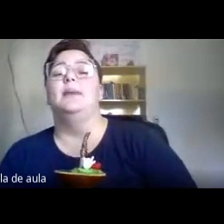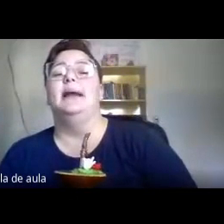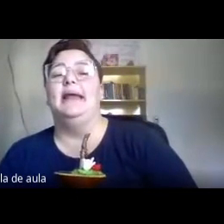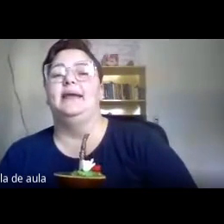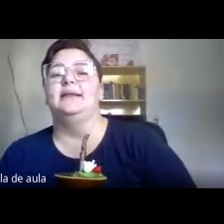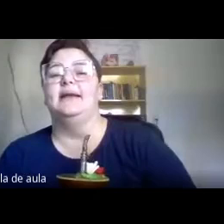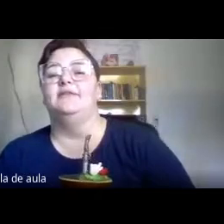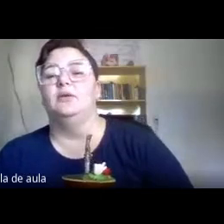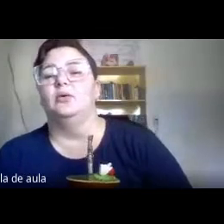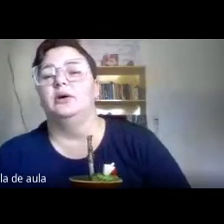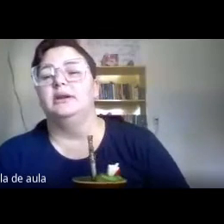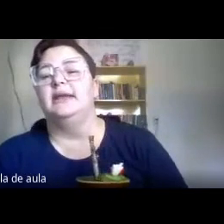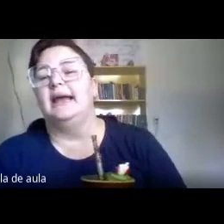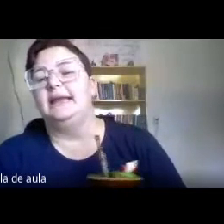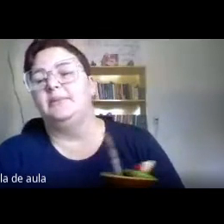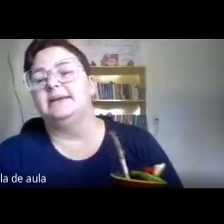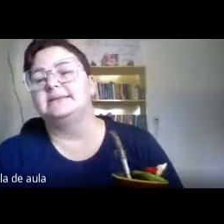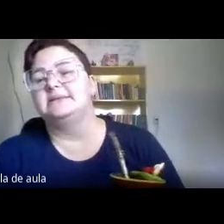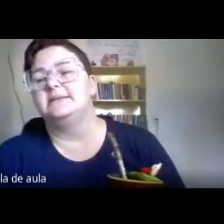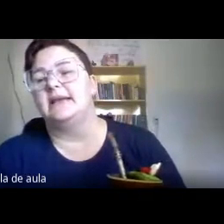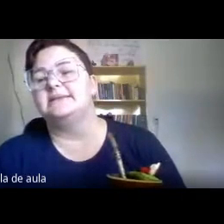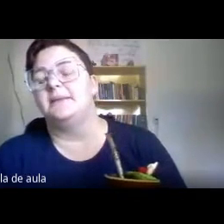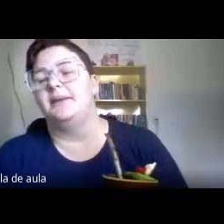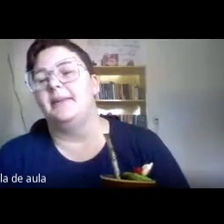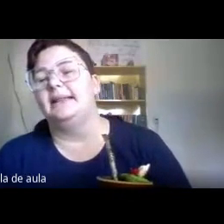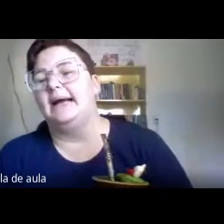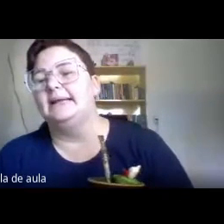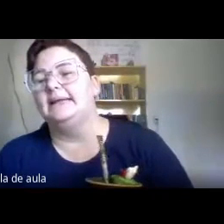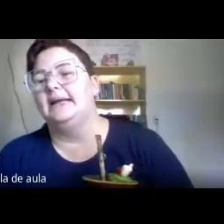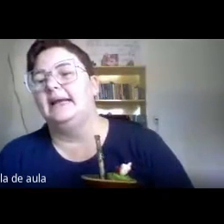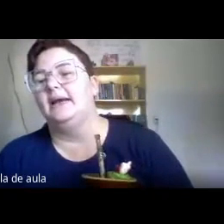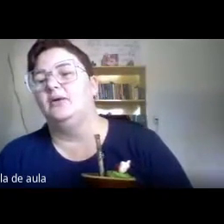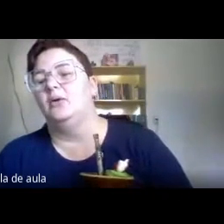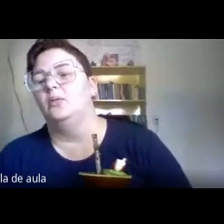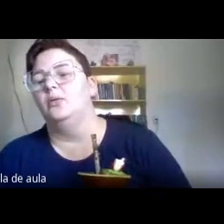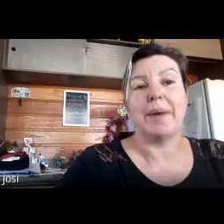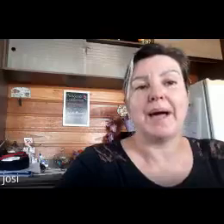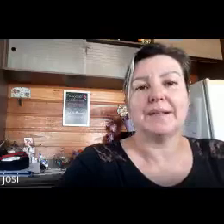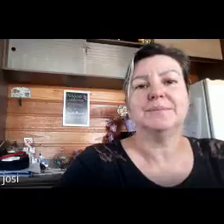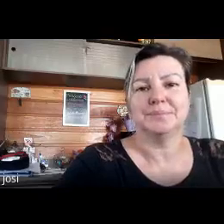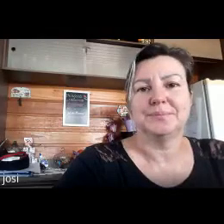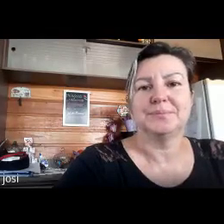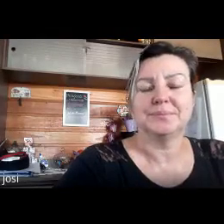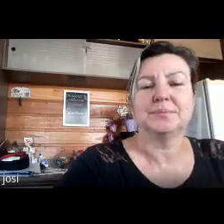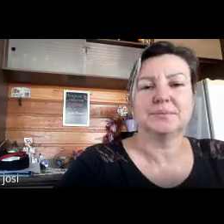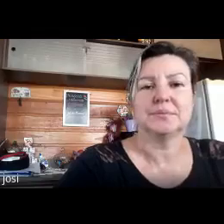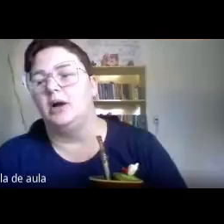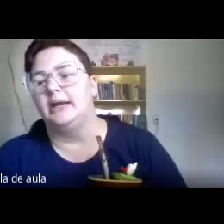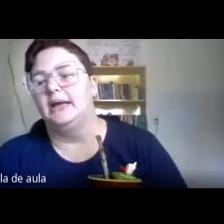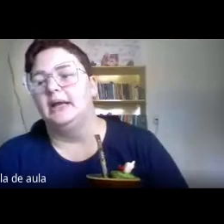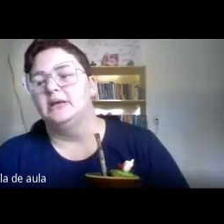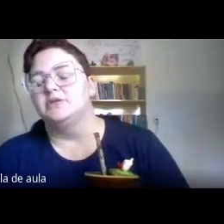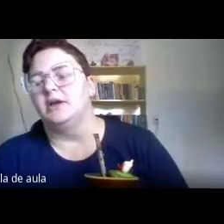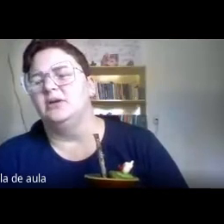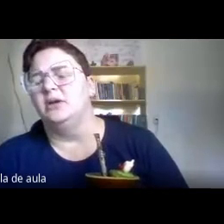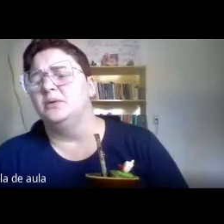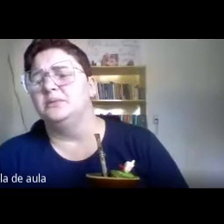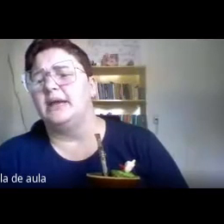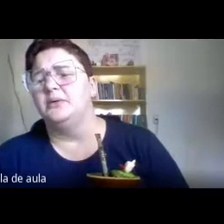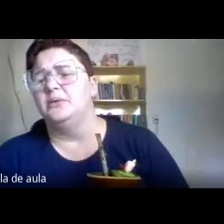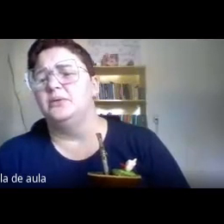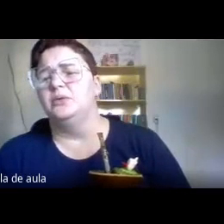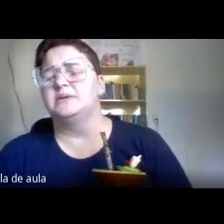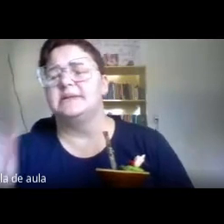mas é uma lei que está em vigor que a Libras tem que ser implementada, né? Como disciplina obrigatória. Só que eu